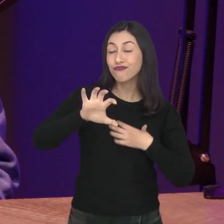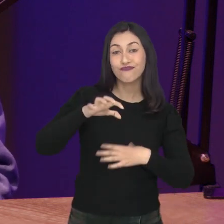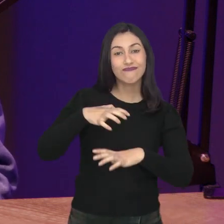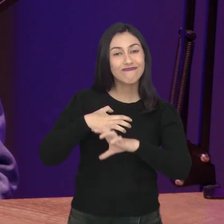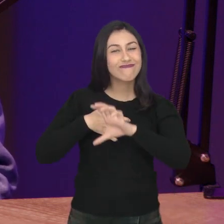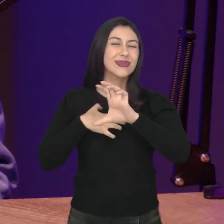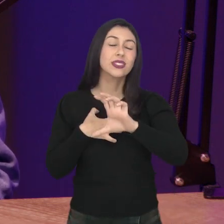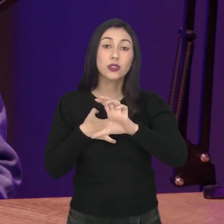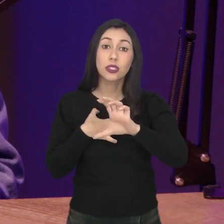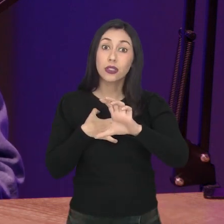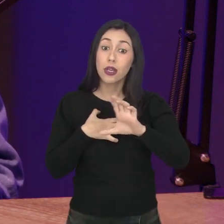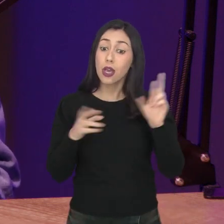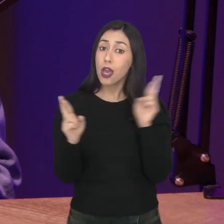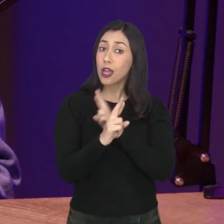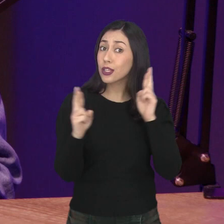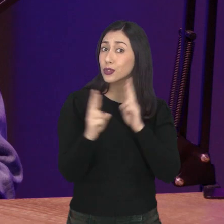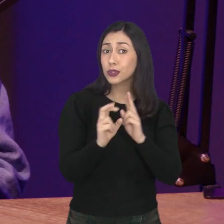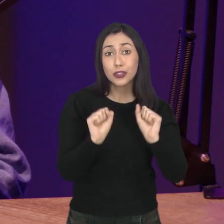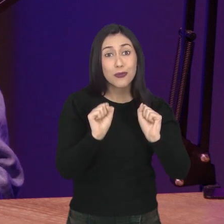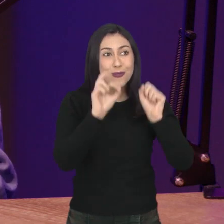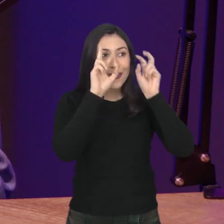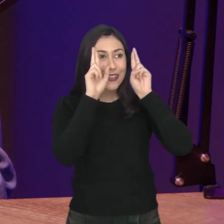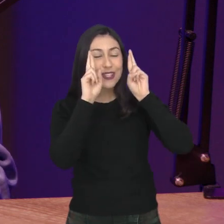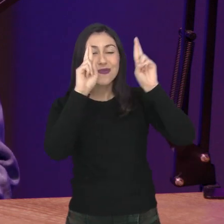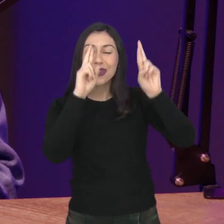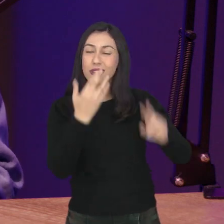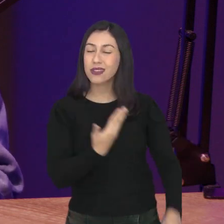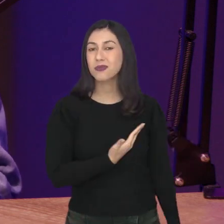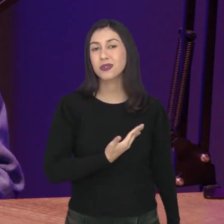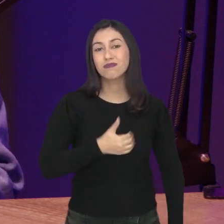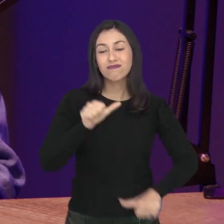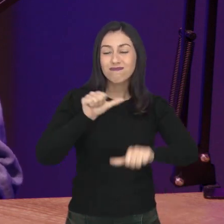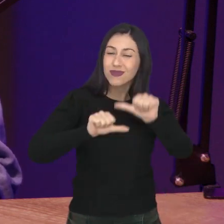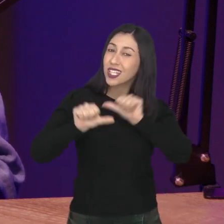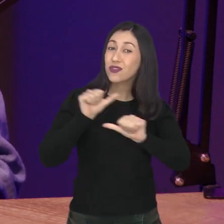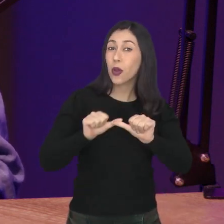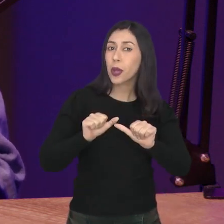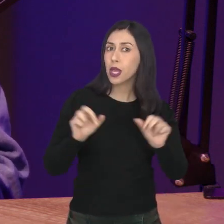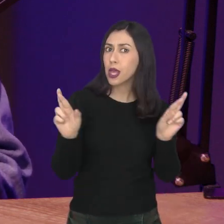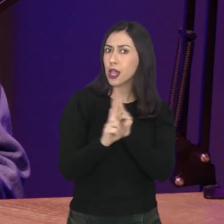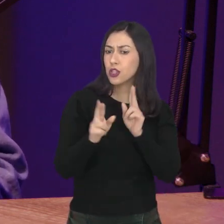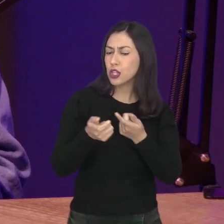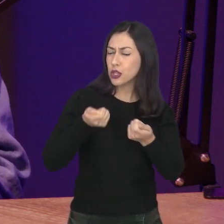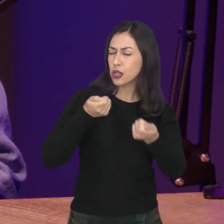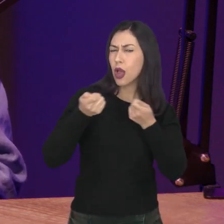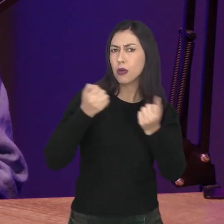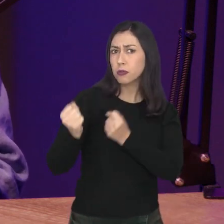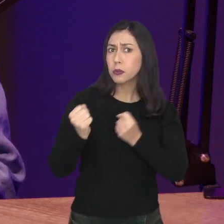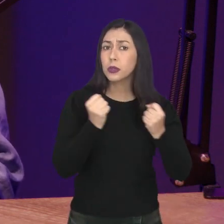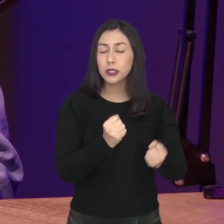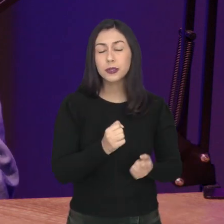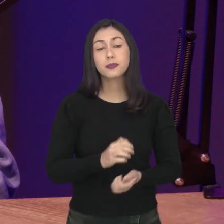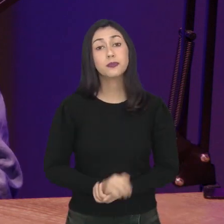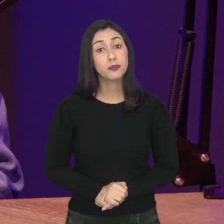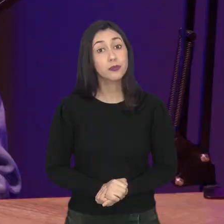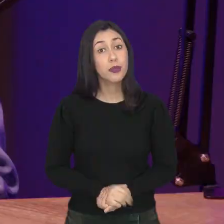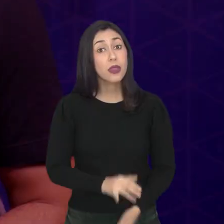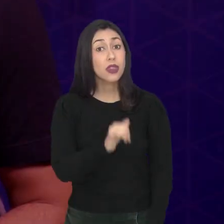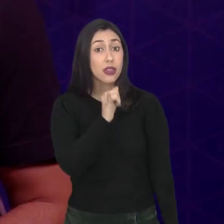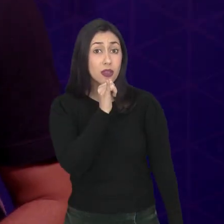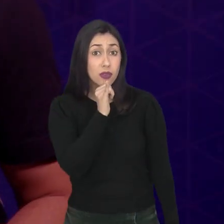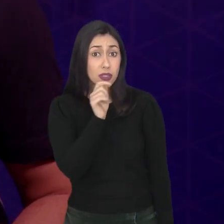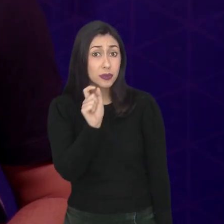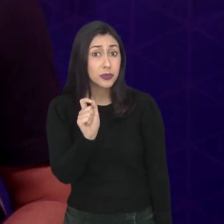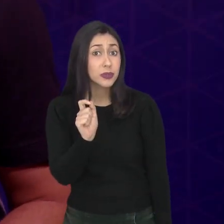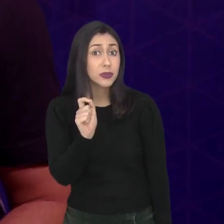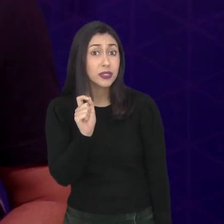seres humanos como nossos semelhantes, relações que deveriam ser de respeito e amizade abrem espaços para relações de poder.